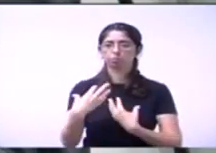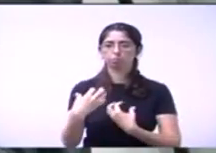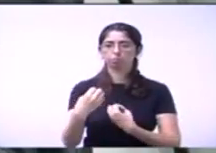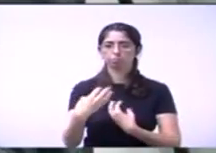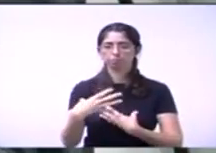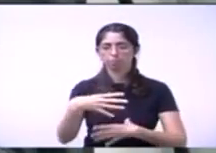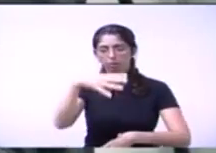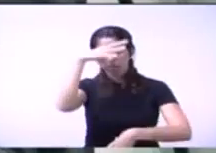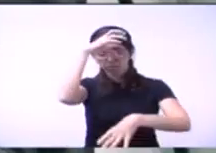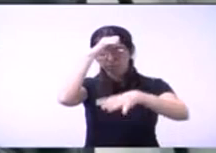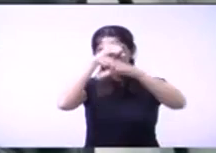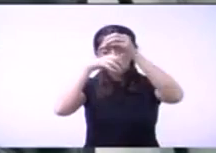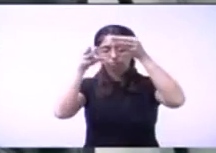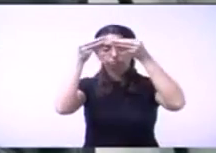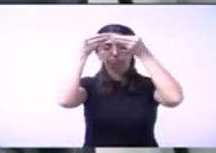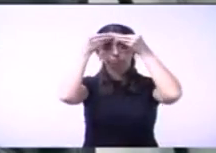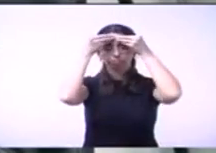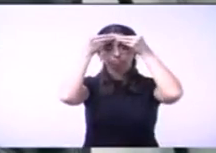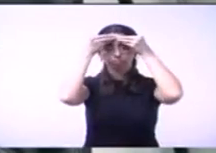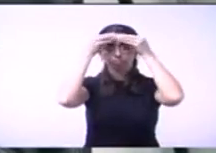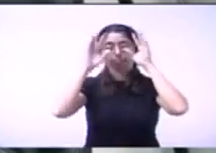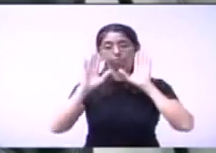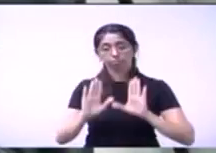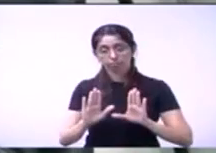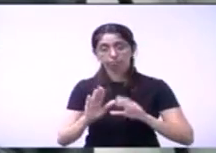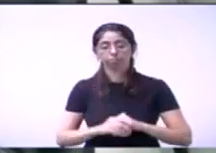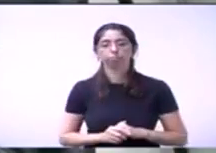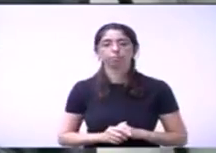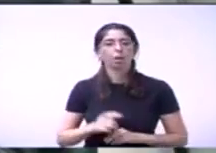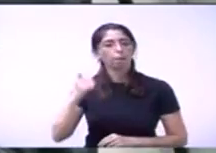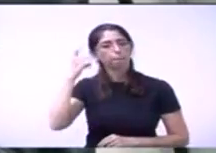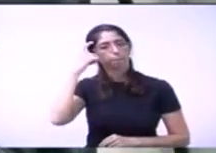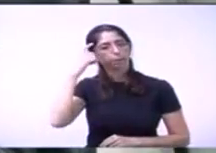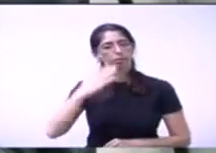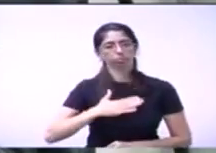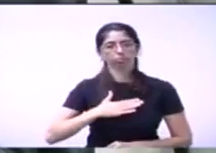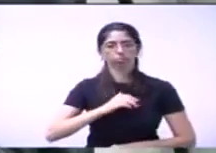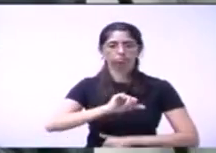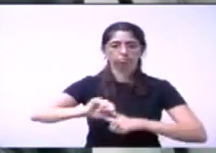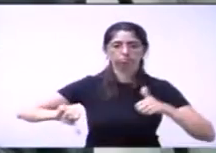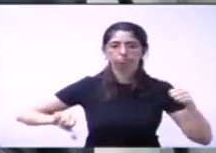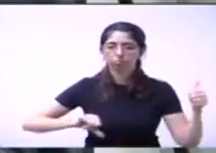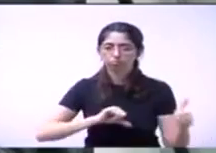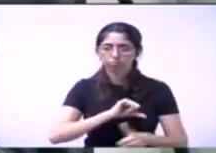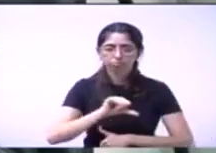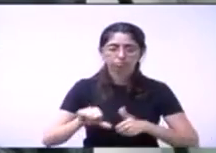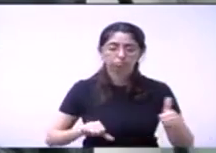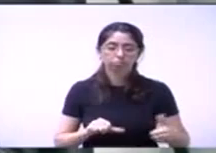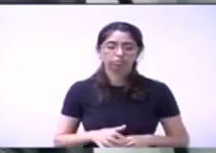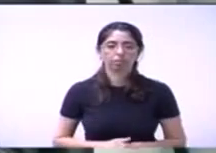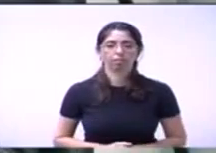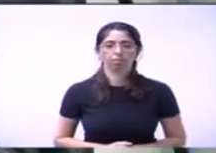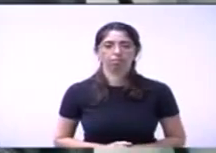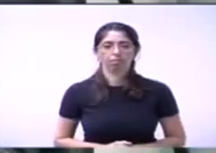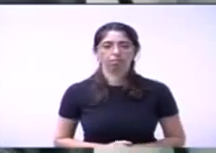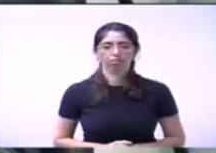é impressionante o quanto eu mudei como pessoa, como ser humano, desde que me tornei